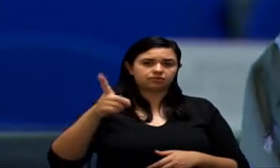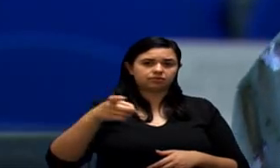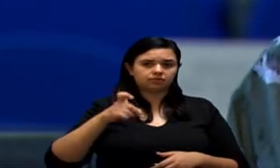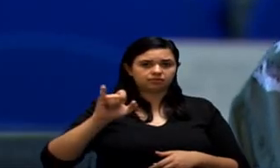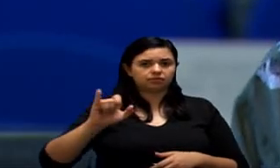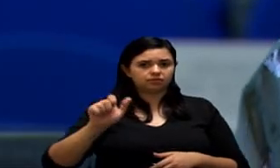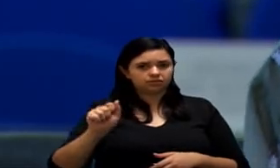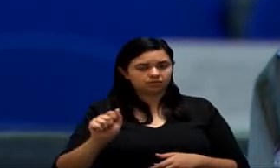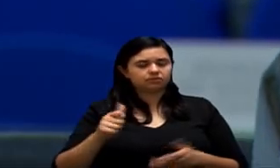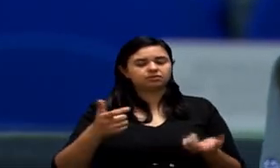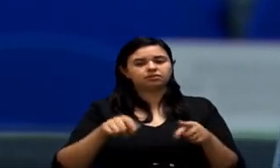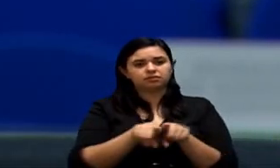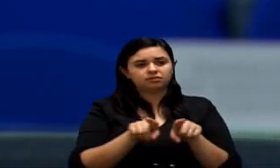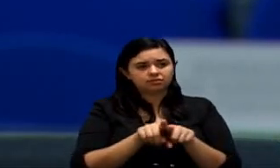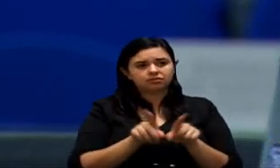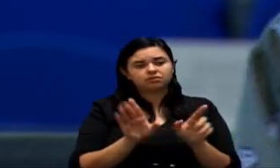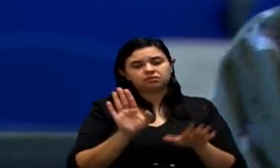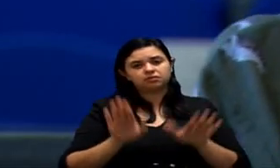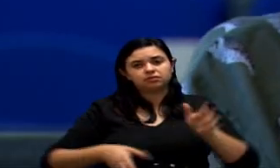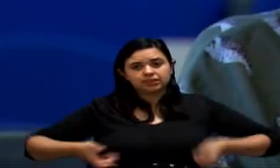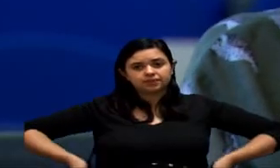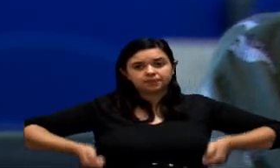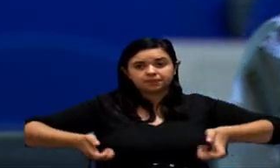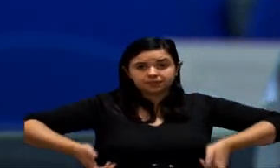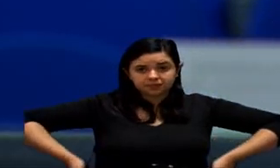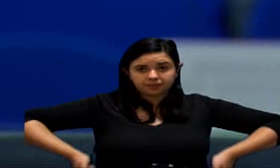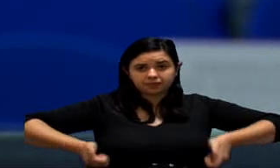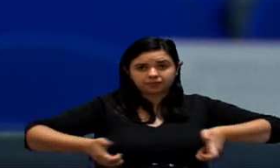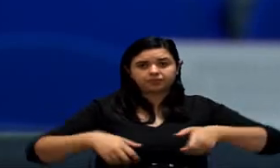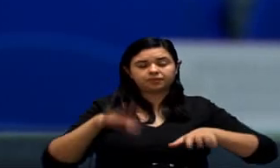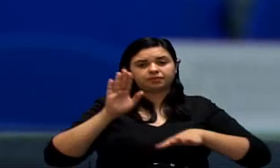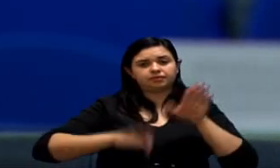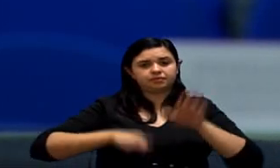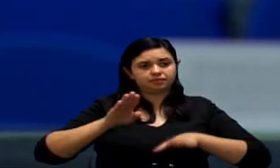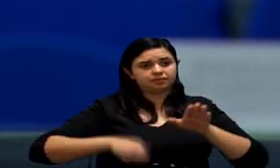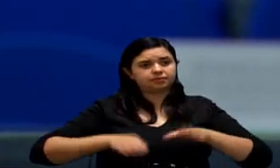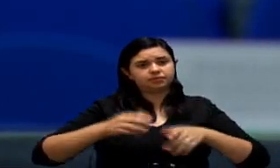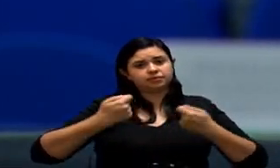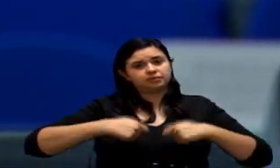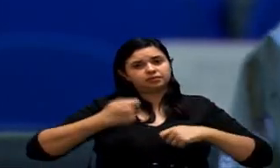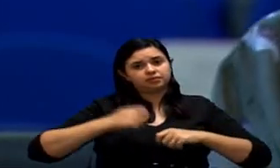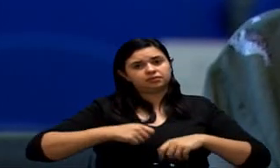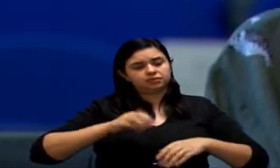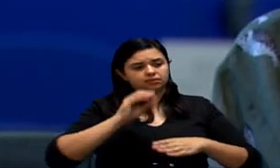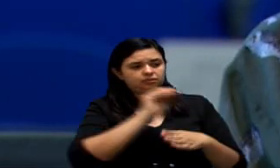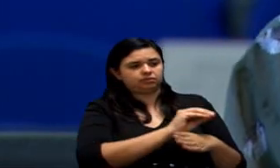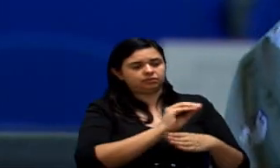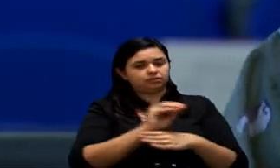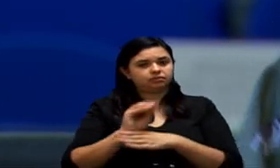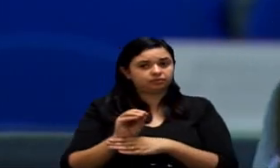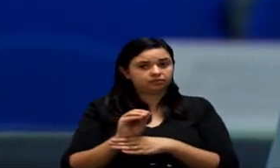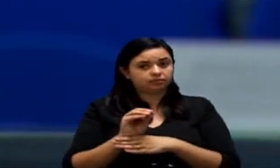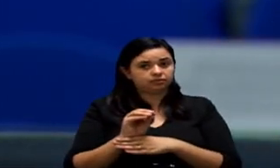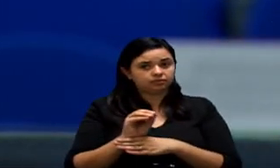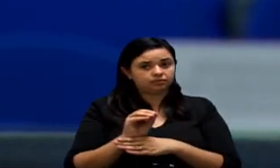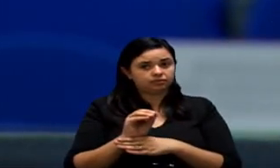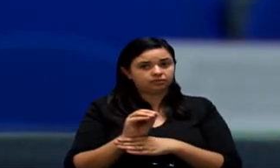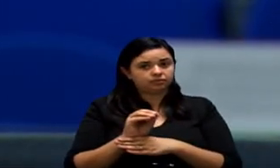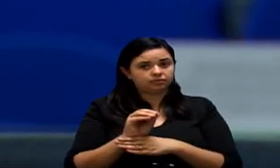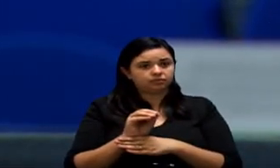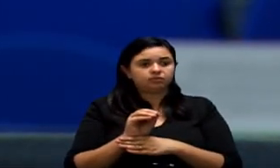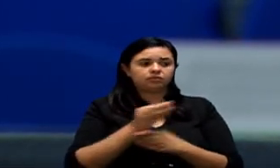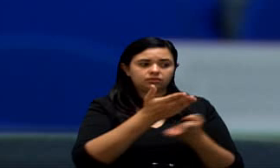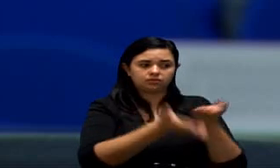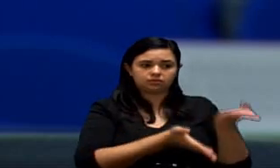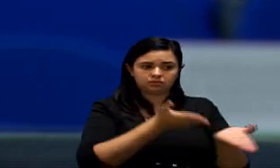mobilidade reduzida, crianças que precisam de um cuidador, não, porque o cuidador ele vai ser ali para cuidar